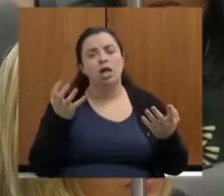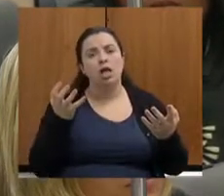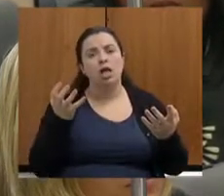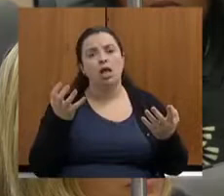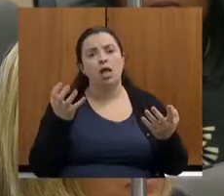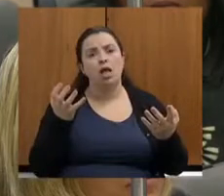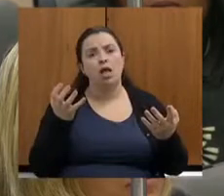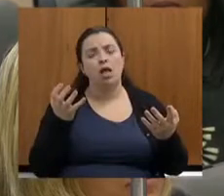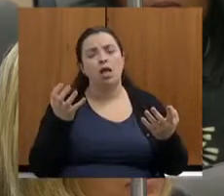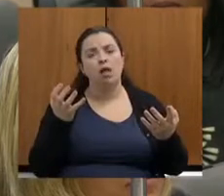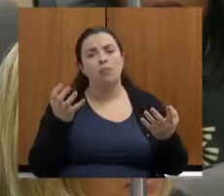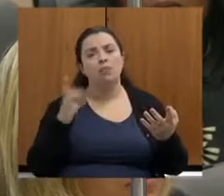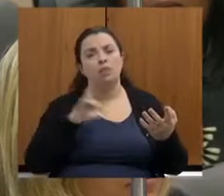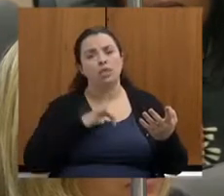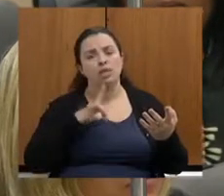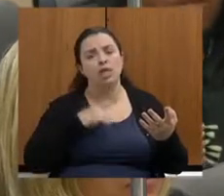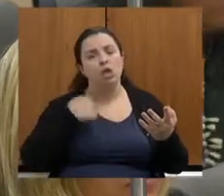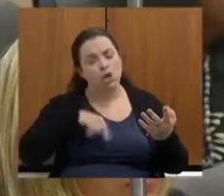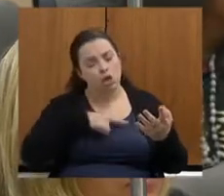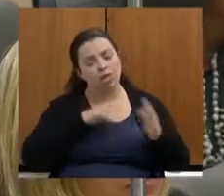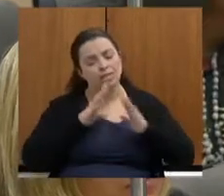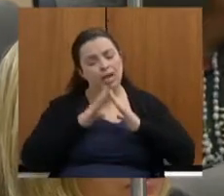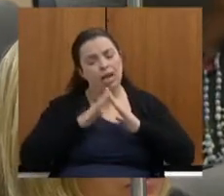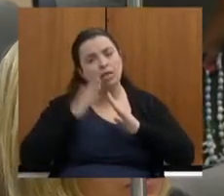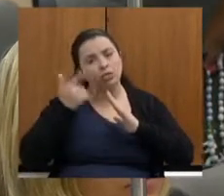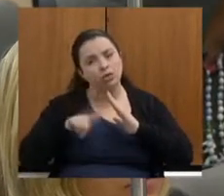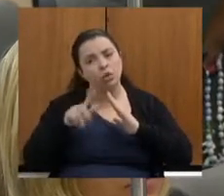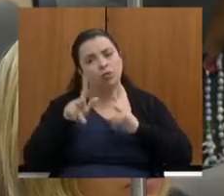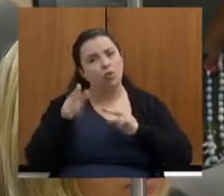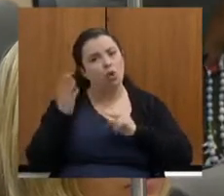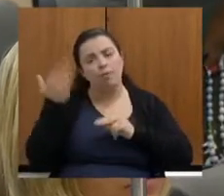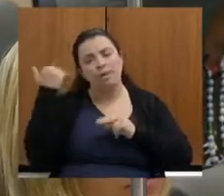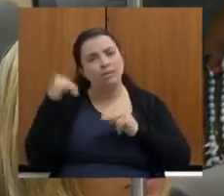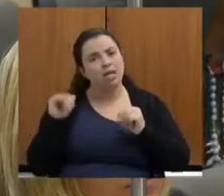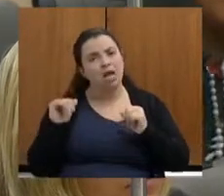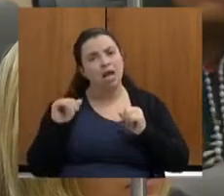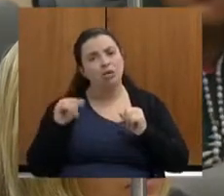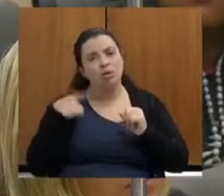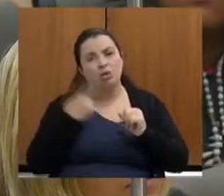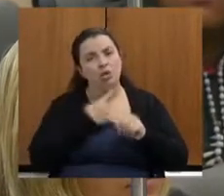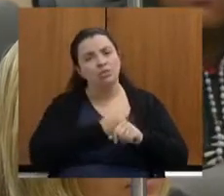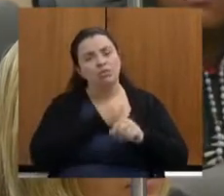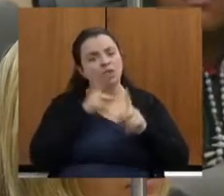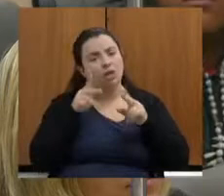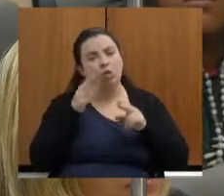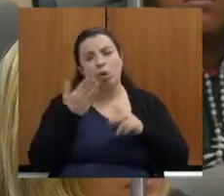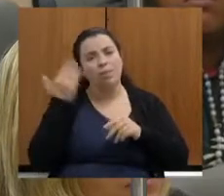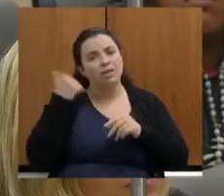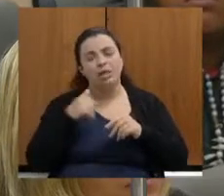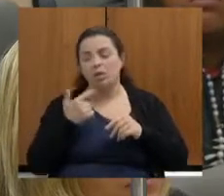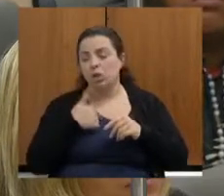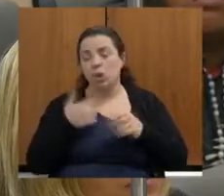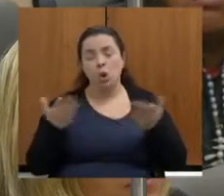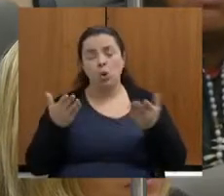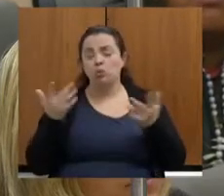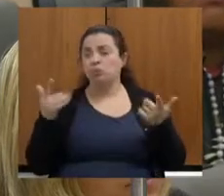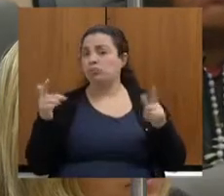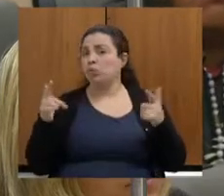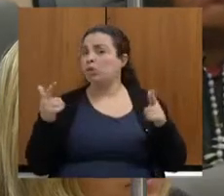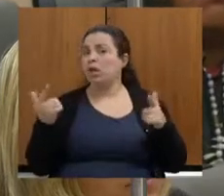nem tem nossa casa como era antes tem nossa vida como era e não tá tendo